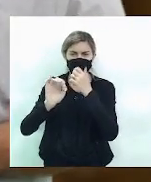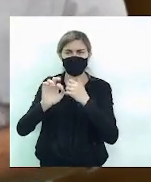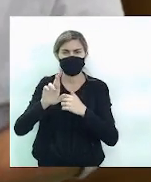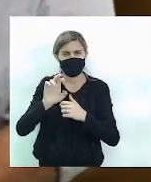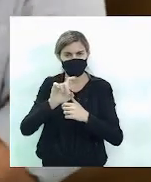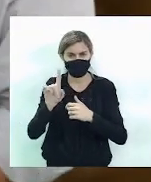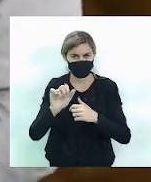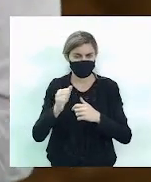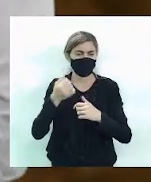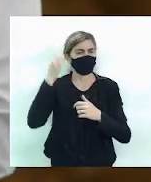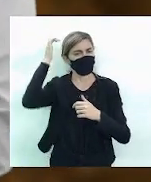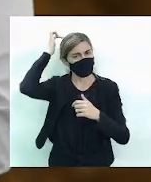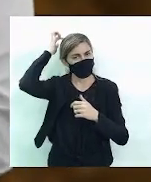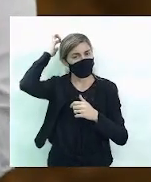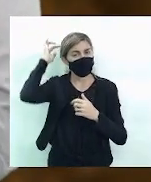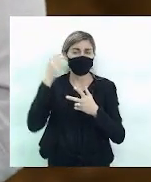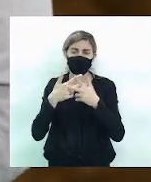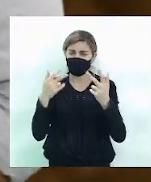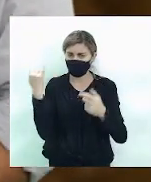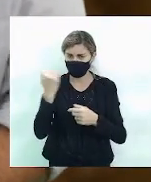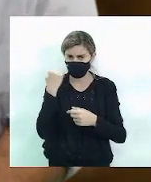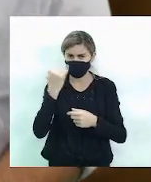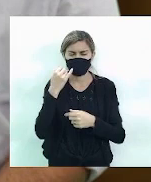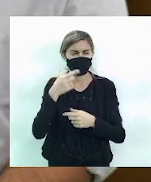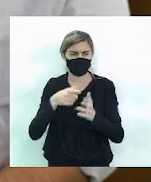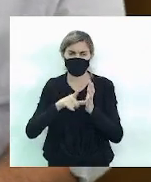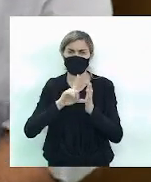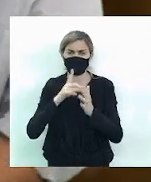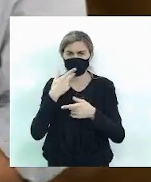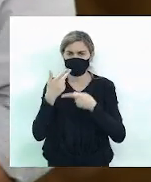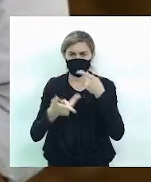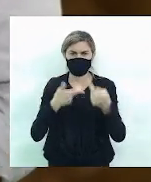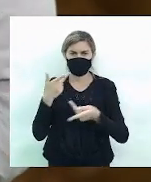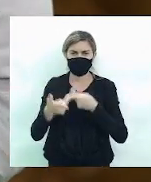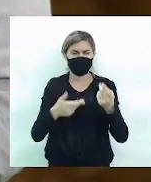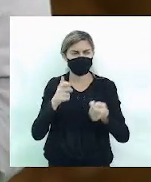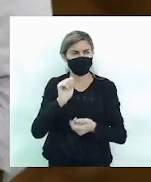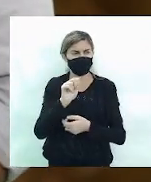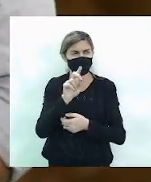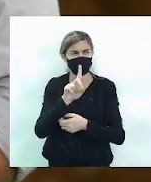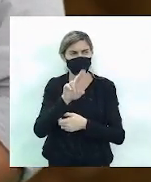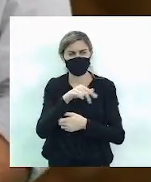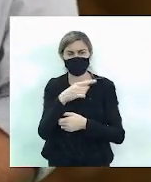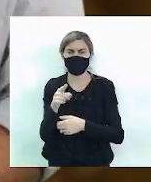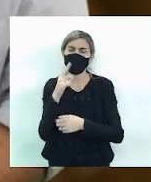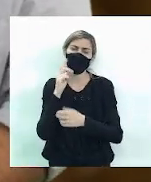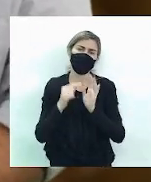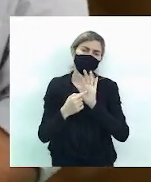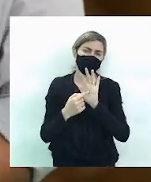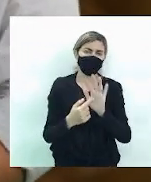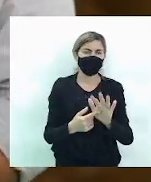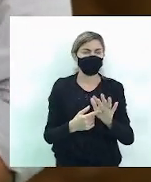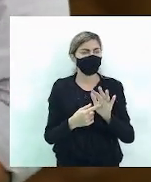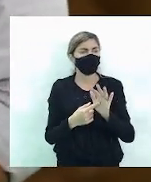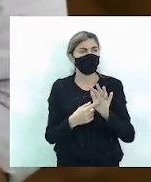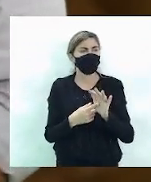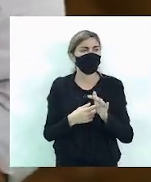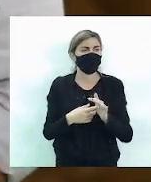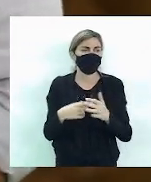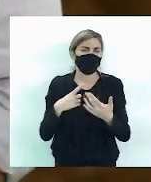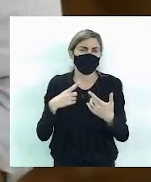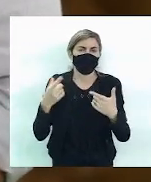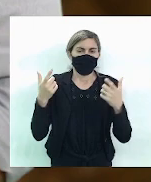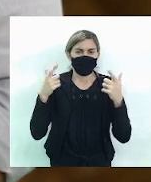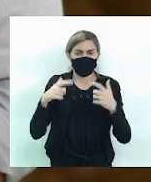Uma coisa importante, antes de a gente apresentar uma foto de Azulão, é justamente mostrar essa questão, não é isso? Do Rei